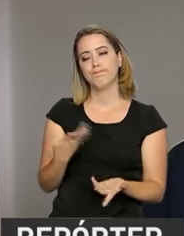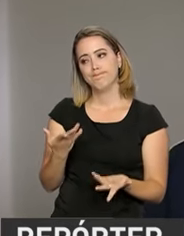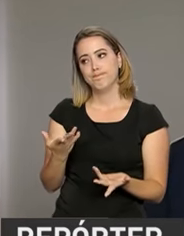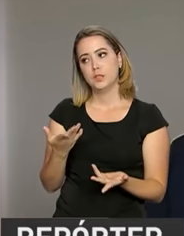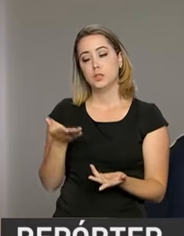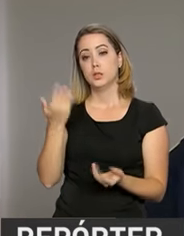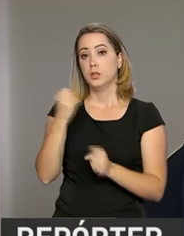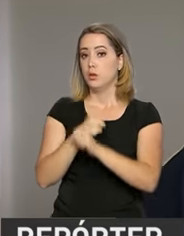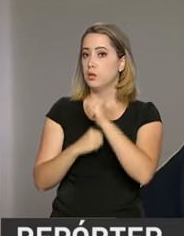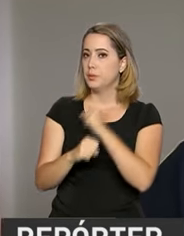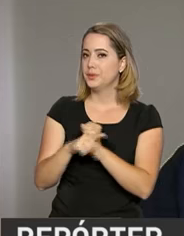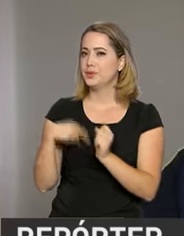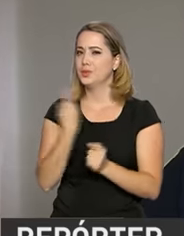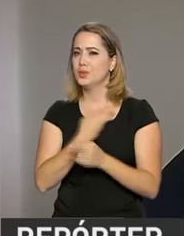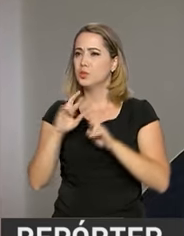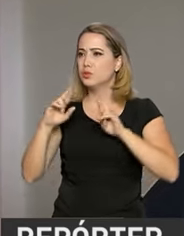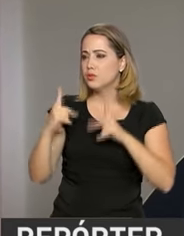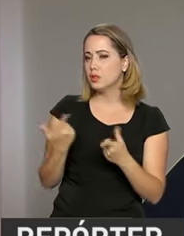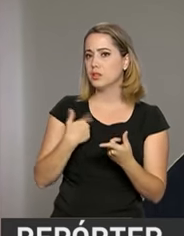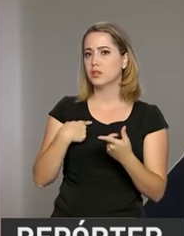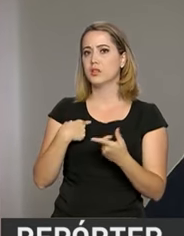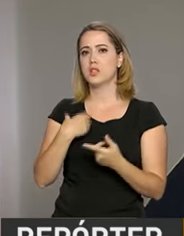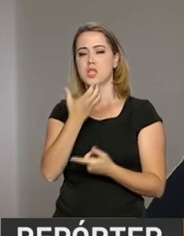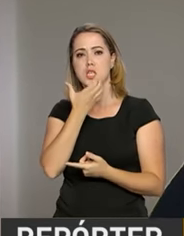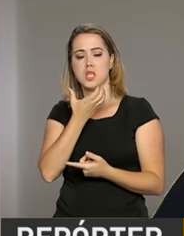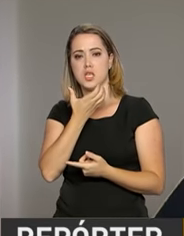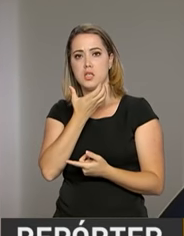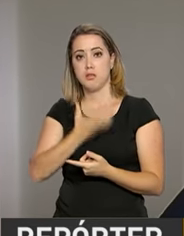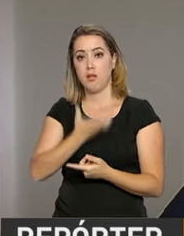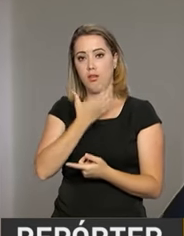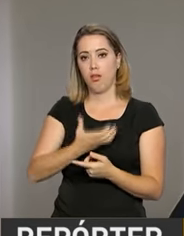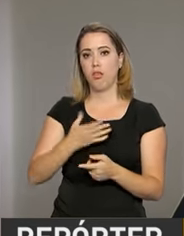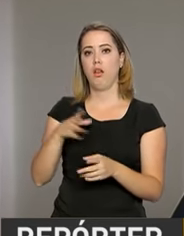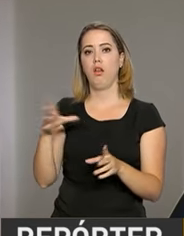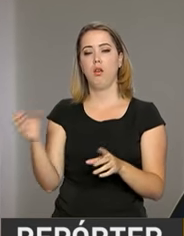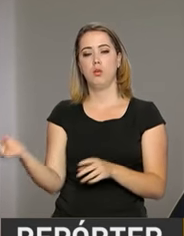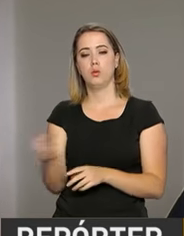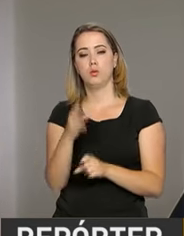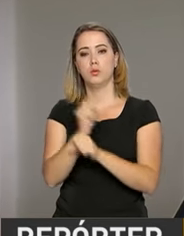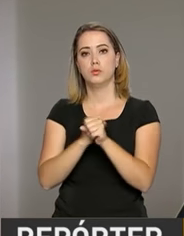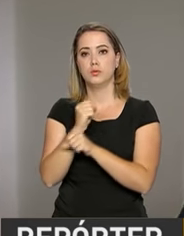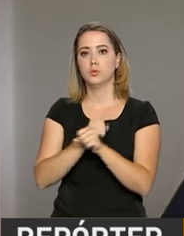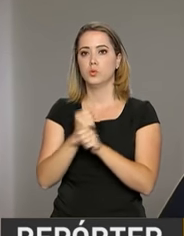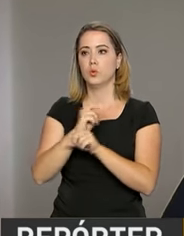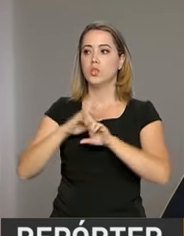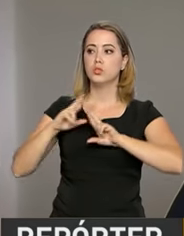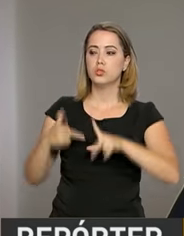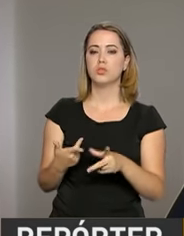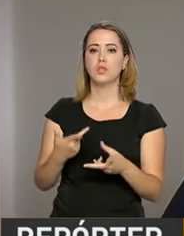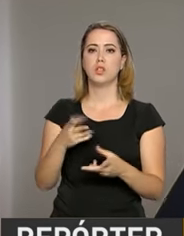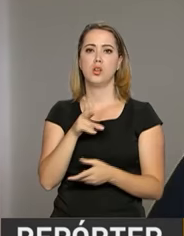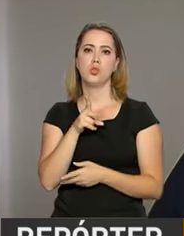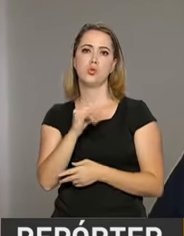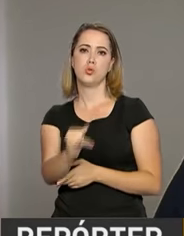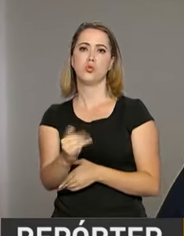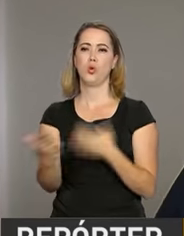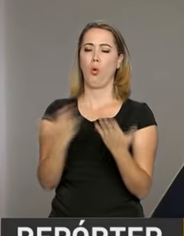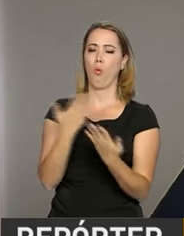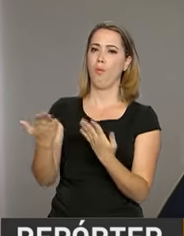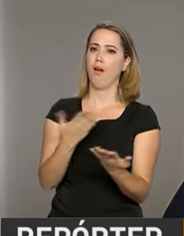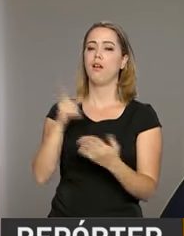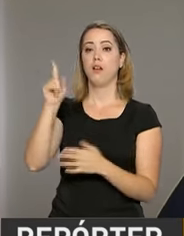feriados prolongados na sexta na quinta deslocamentos no meio da semana o que a gente não teve esse ano então fica um pouquinho complicada essa comparação